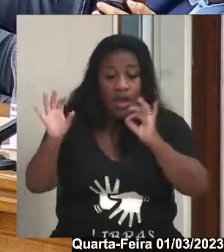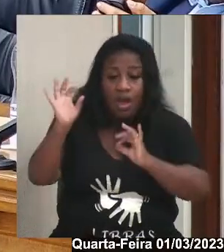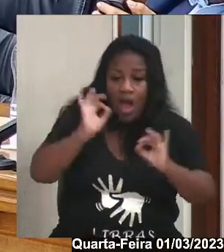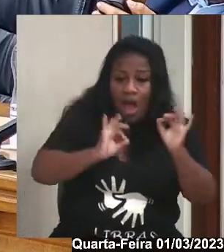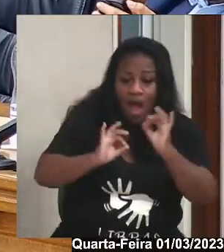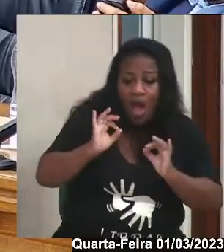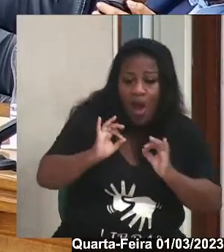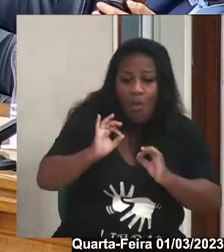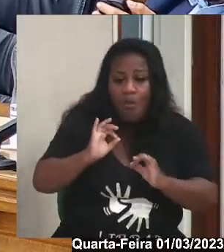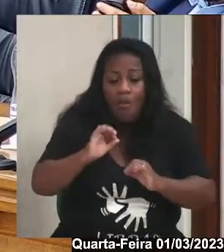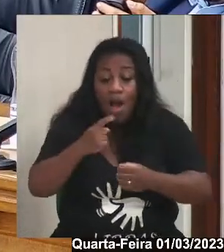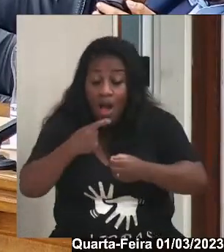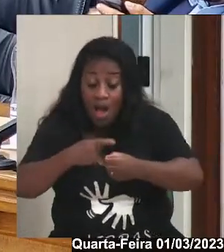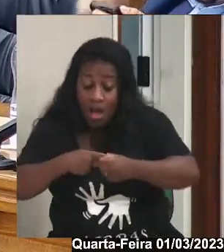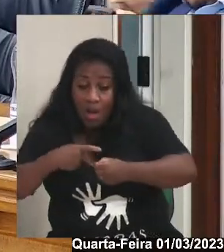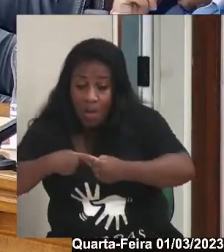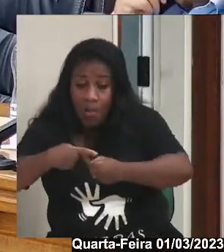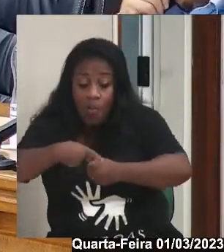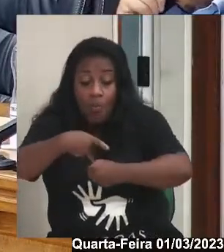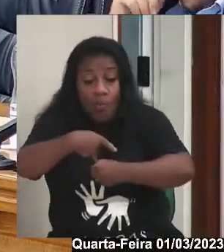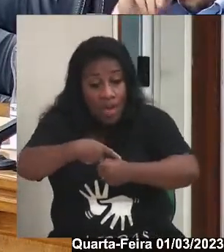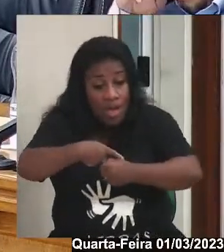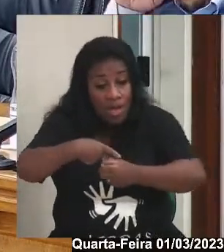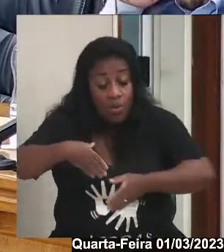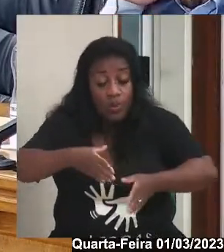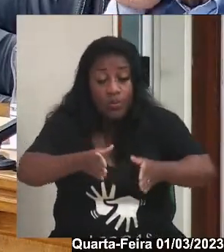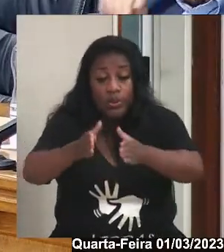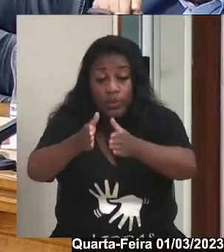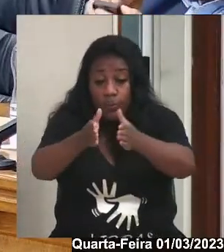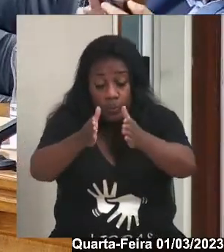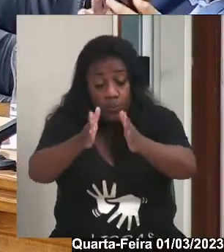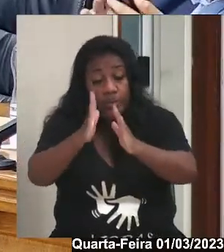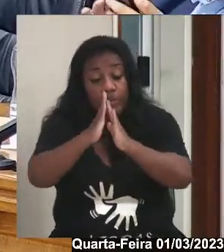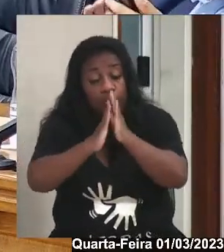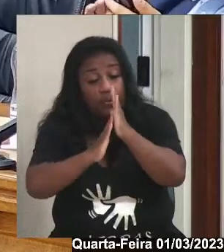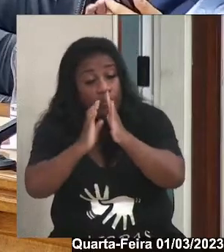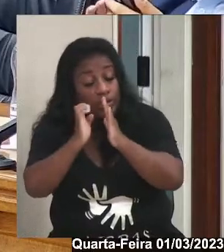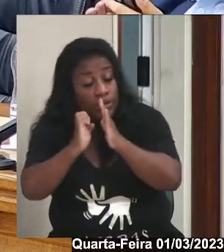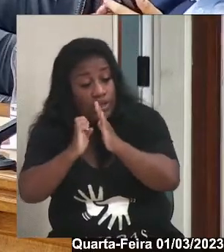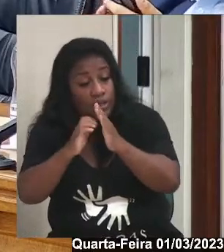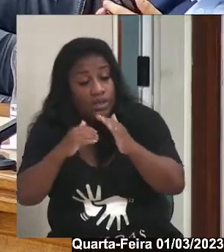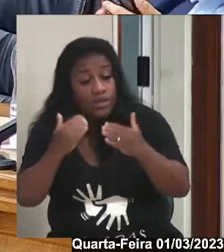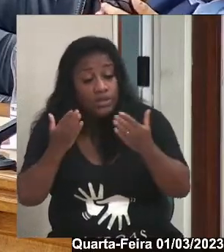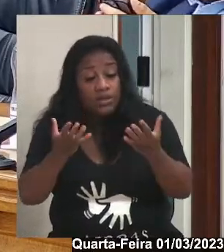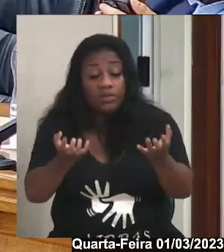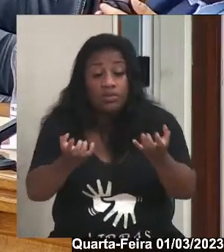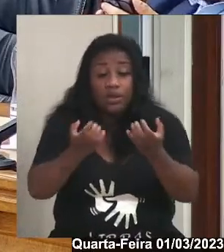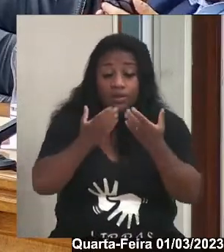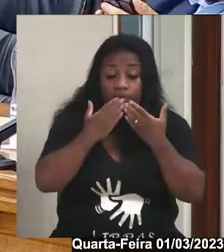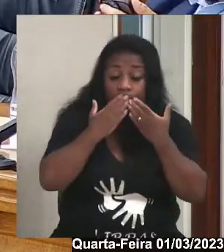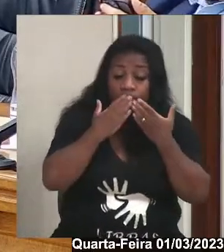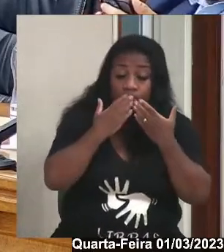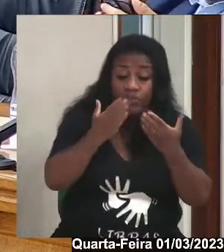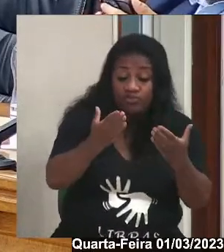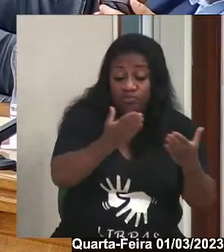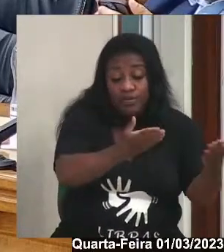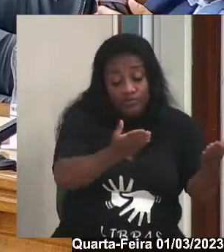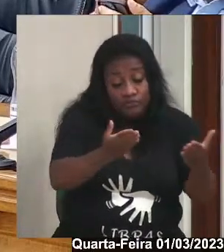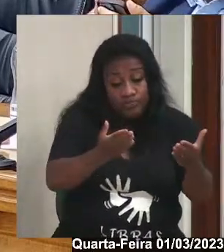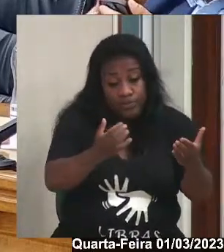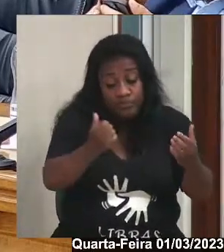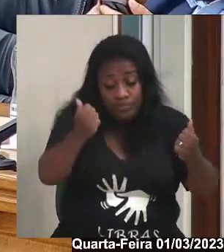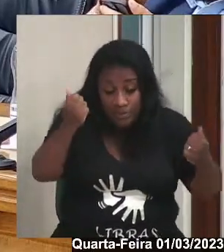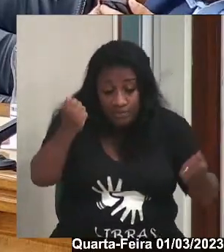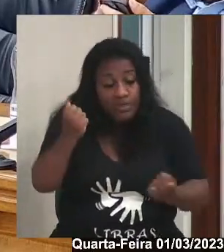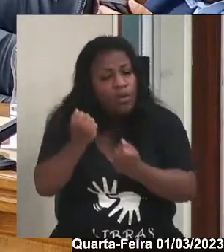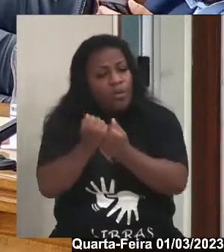fundiária, né, dentro das minhas indicações aí. E quero pedir aí o apoio dos meus